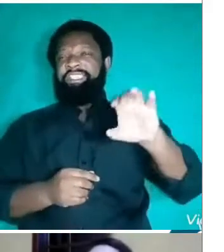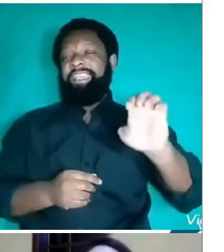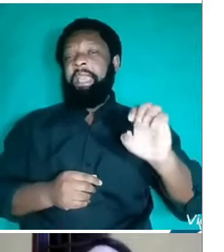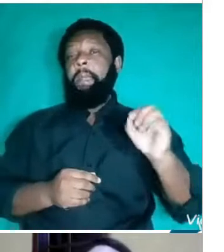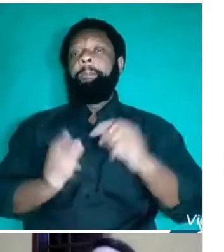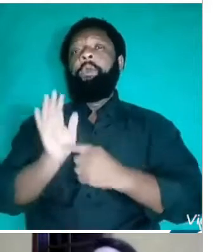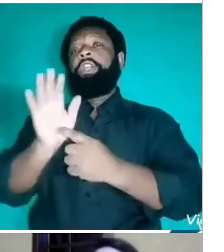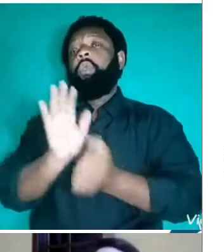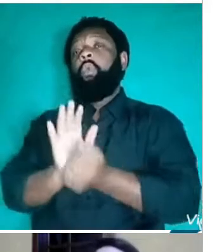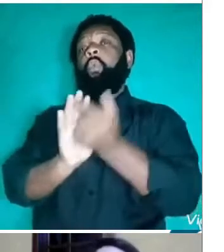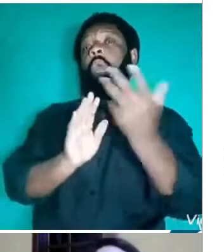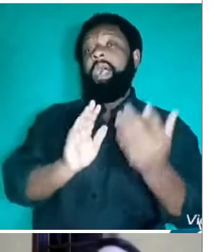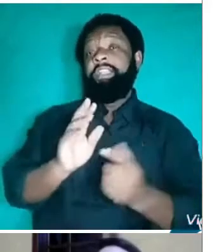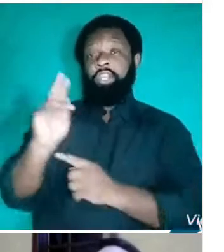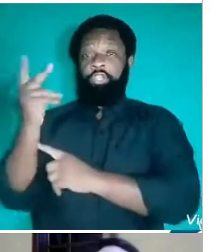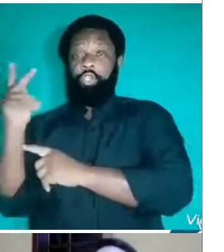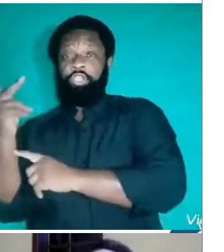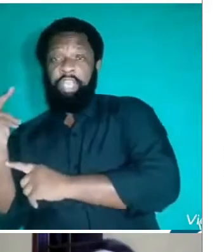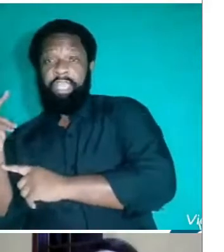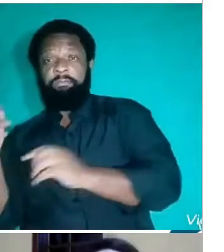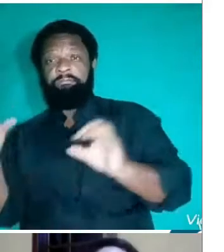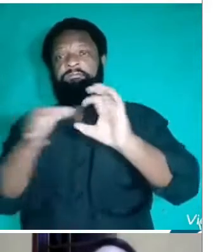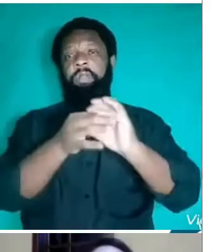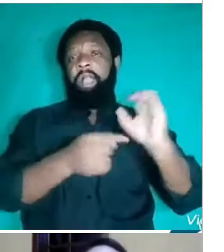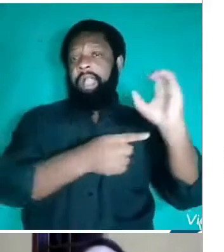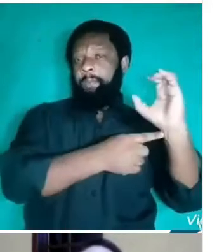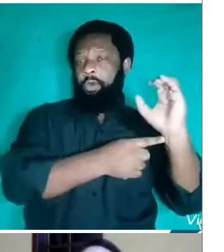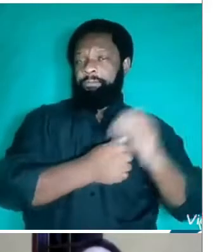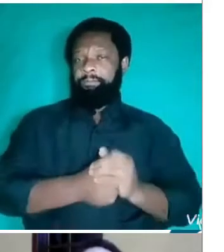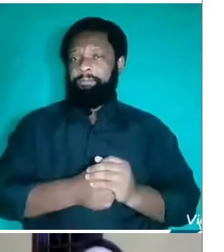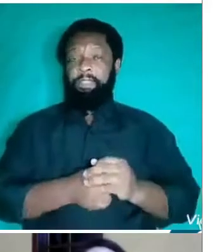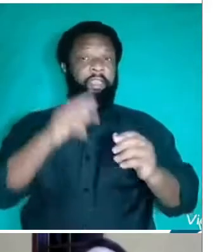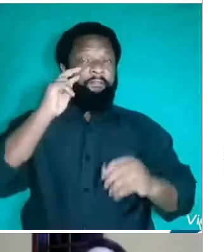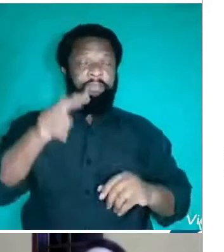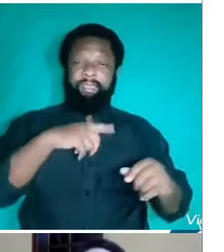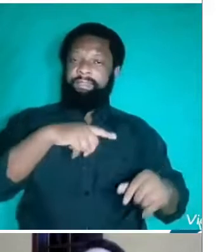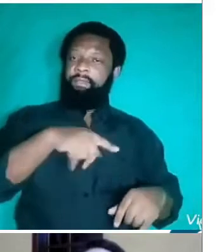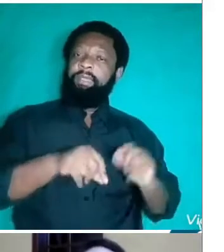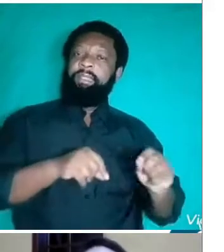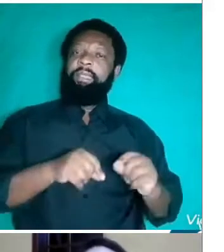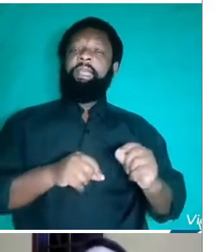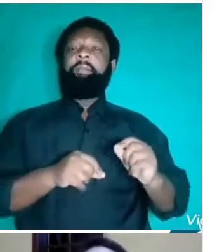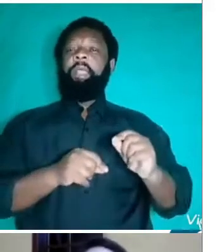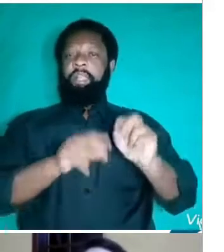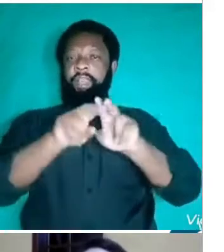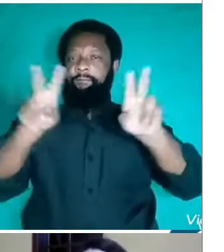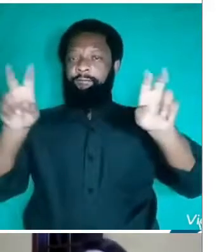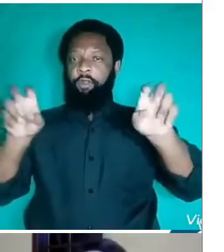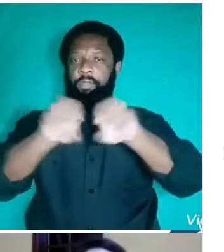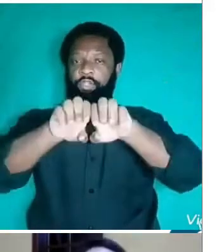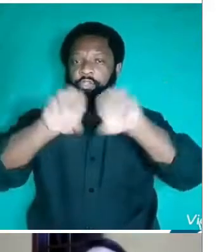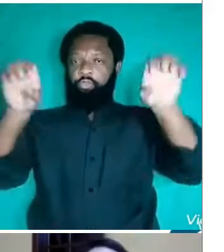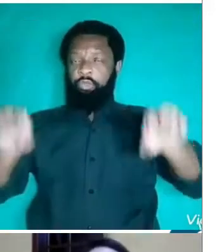indicando quantos hidrogênios estão ligados a determinado carbono. Então, olha só, nós temos aqui uma fórmula